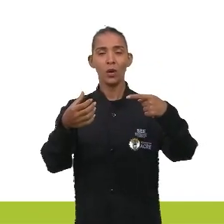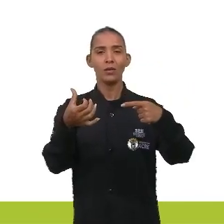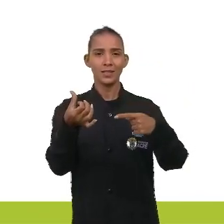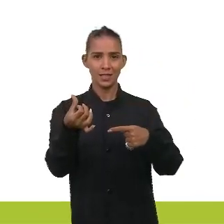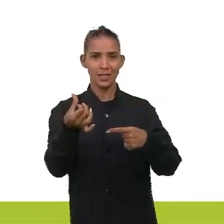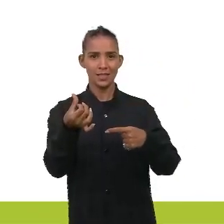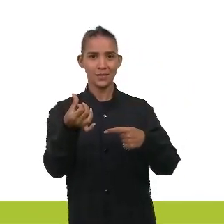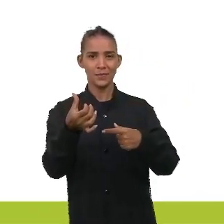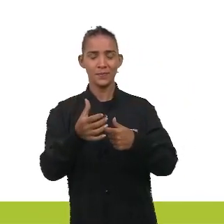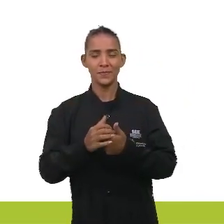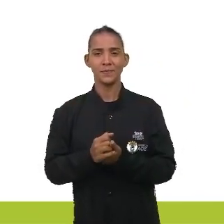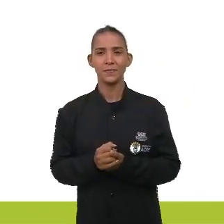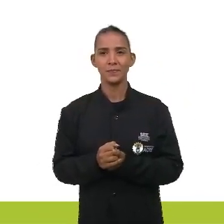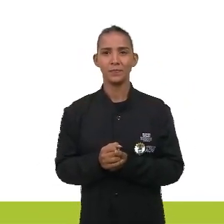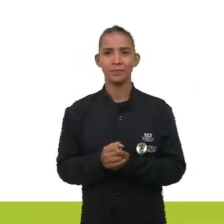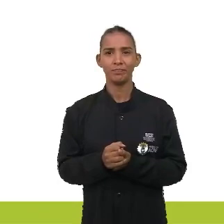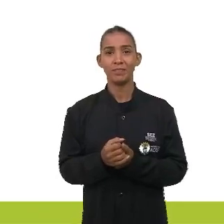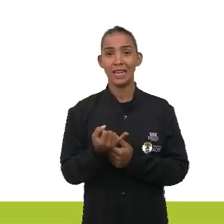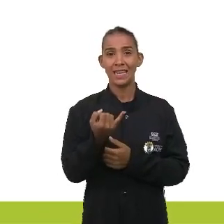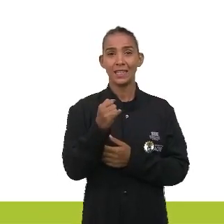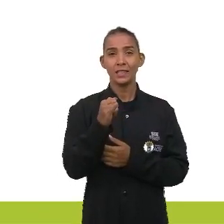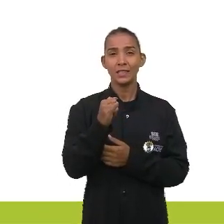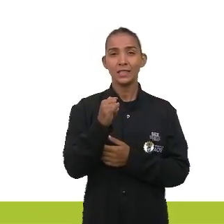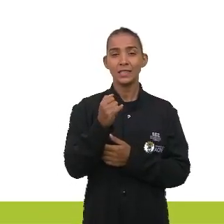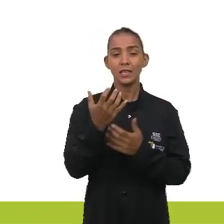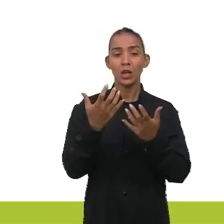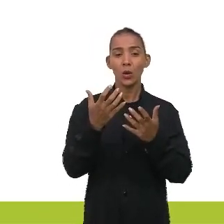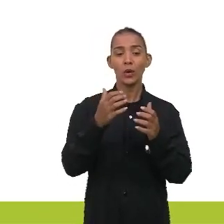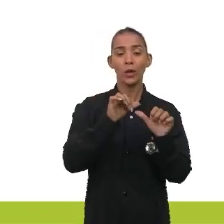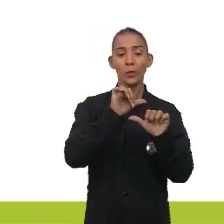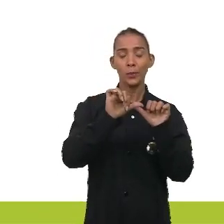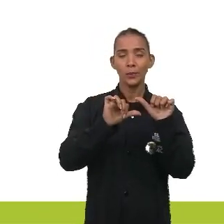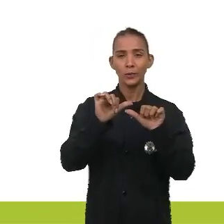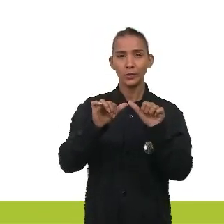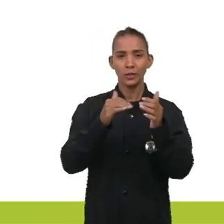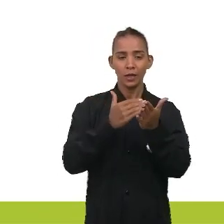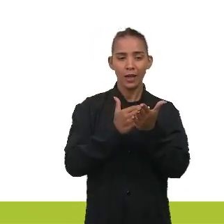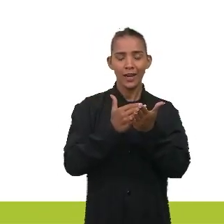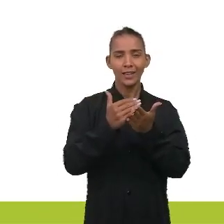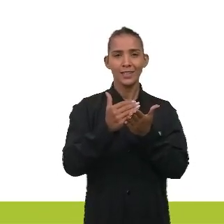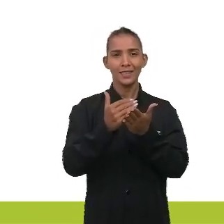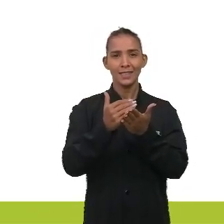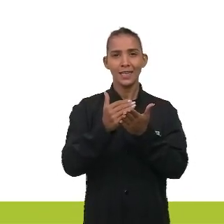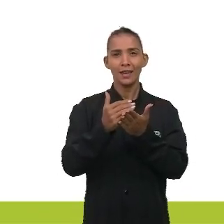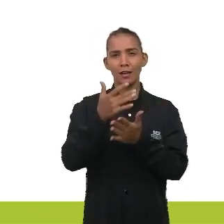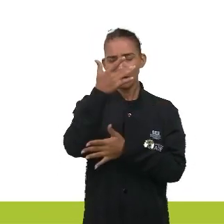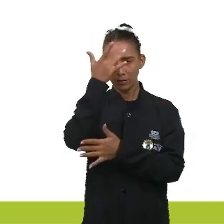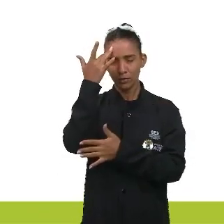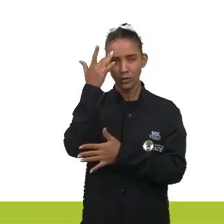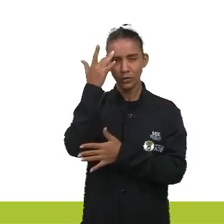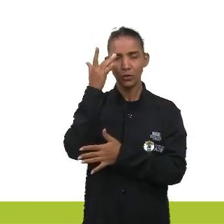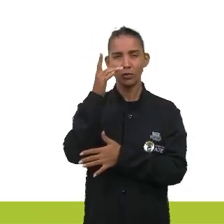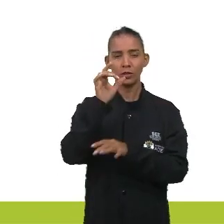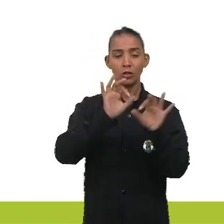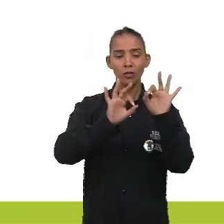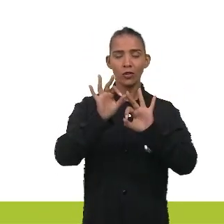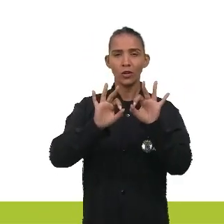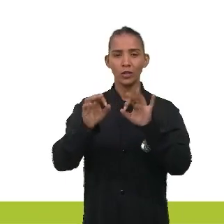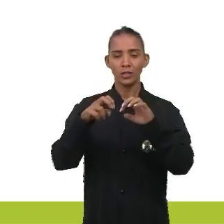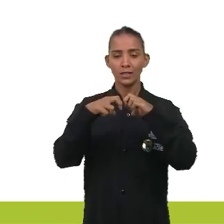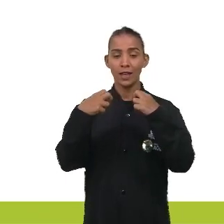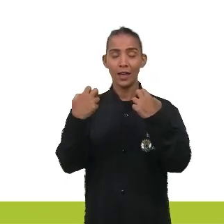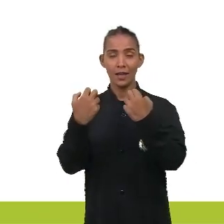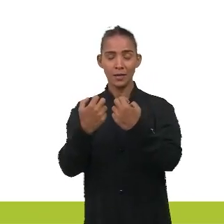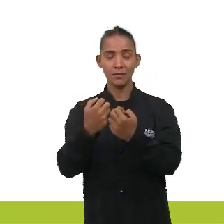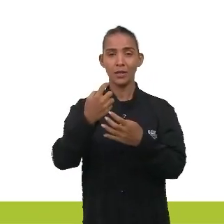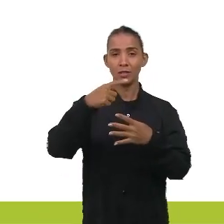6. Se nós considerarmos o número inicial de pessoas que estavam para organizar a mesa, que são